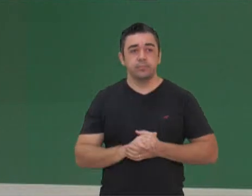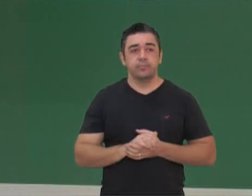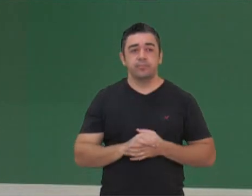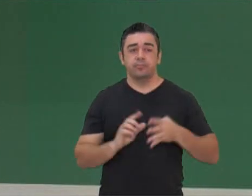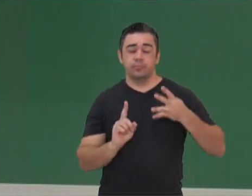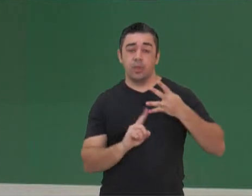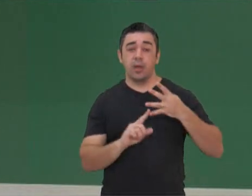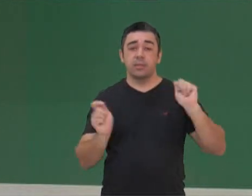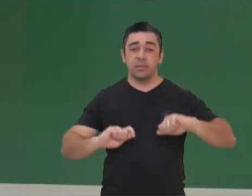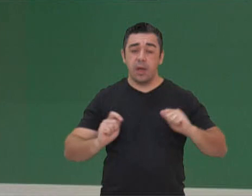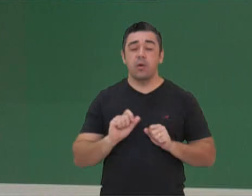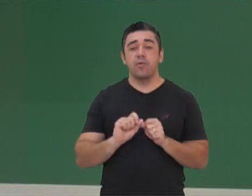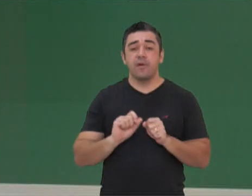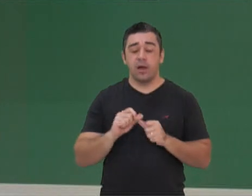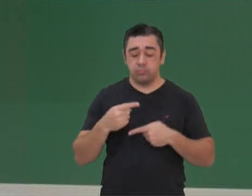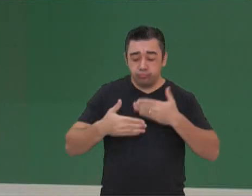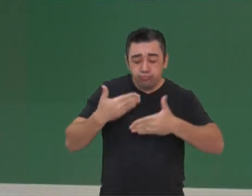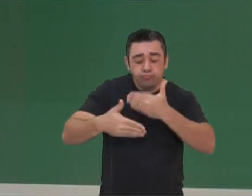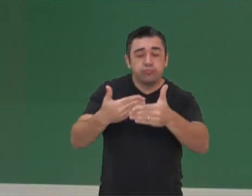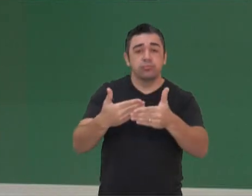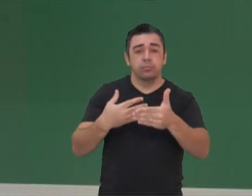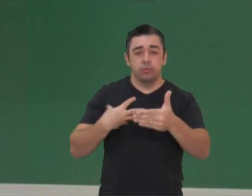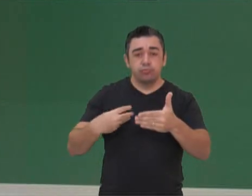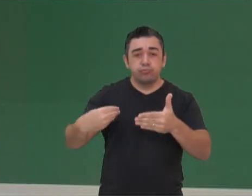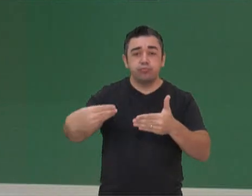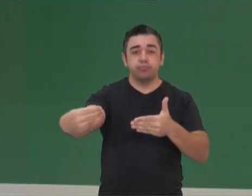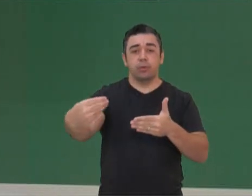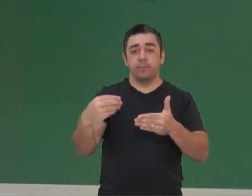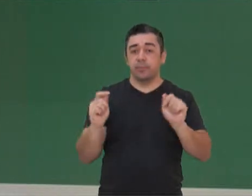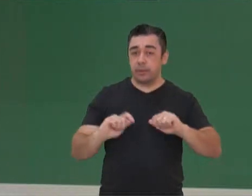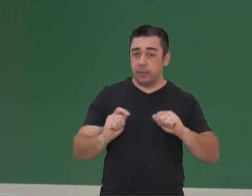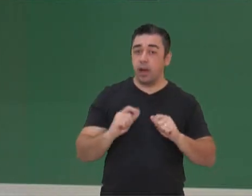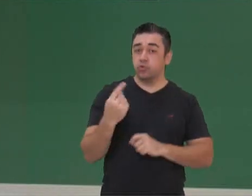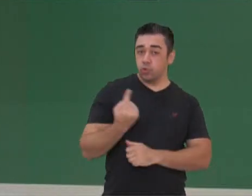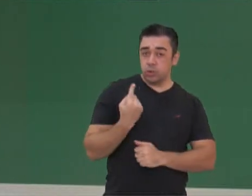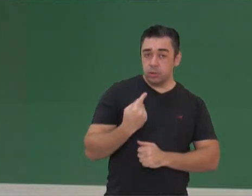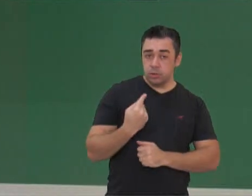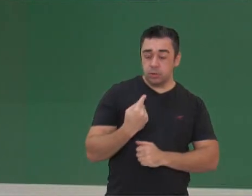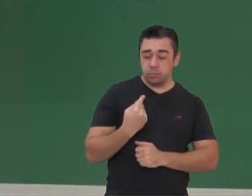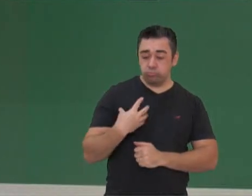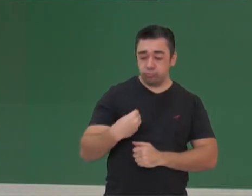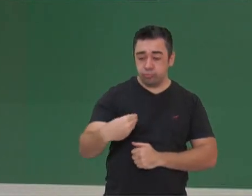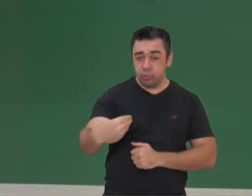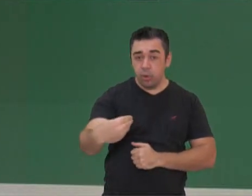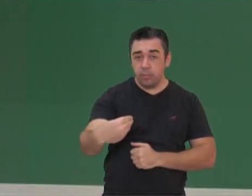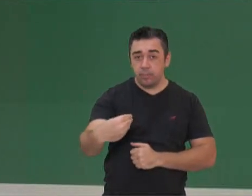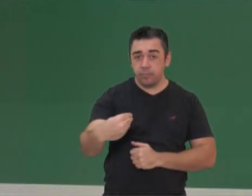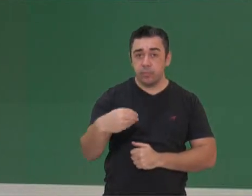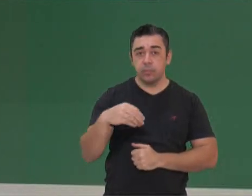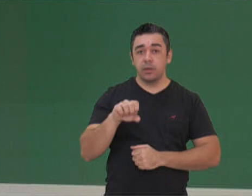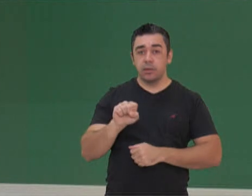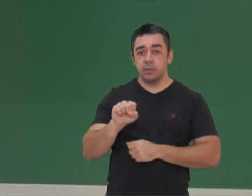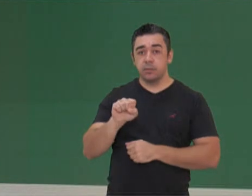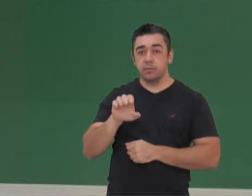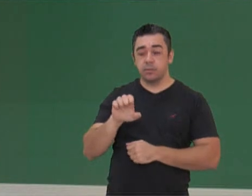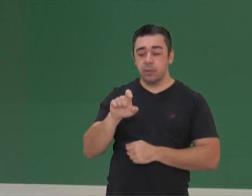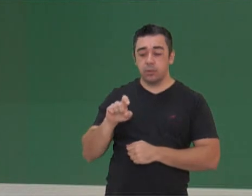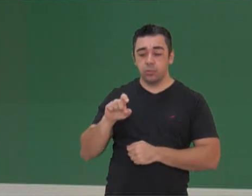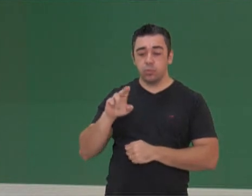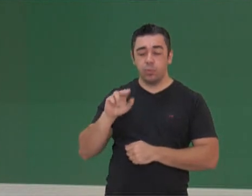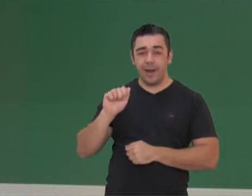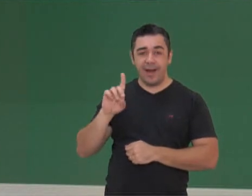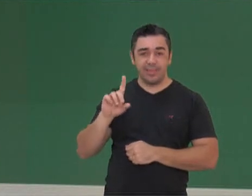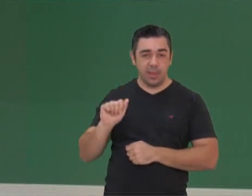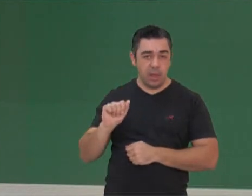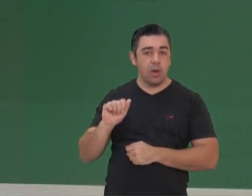reproduzir de maneira sexuada ou assexuada. E lembrando que a forma sexuada é importante para garantir a variabilidade